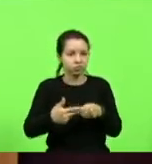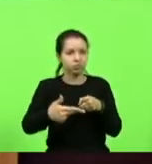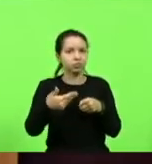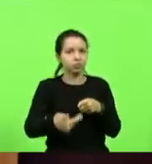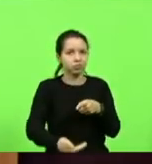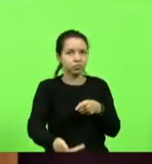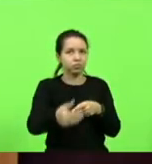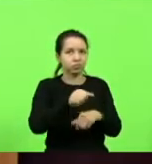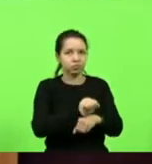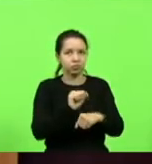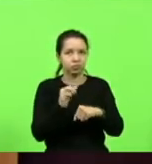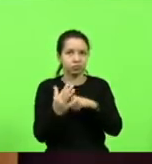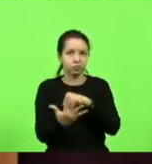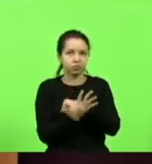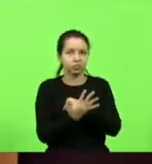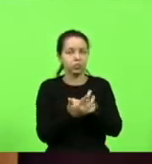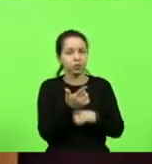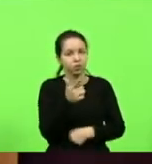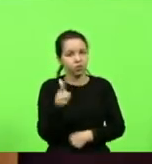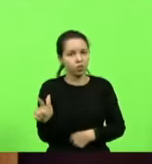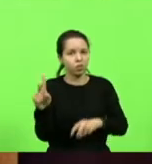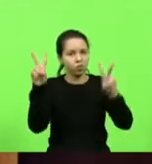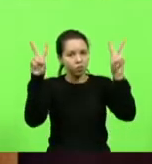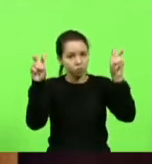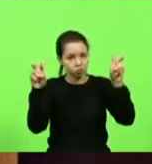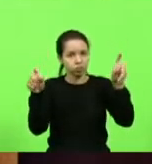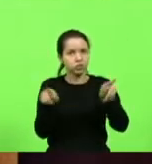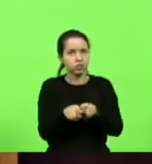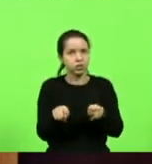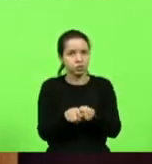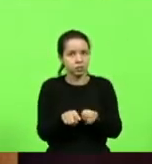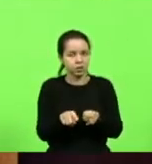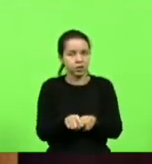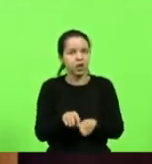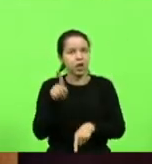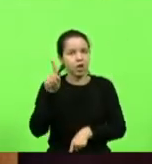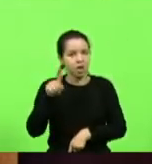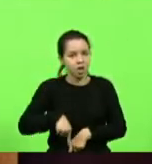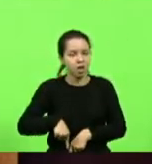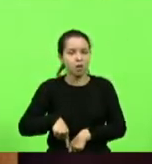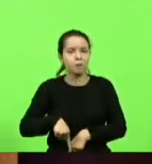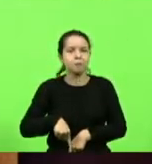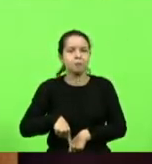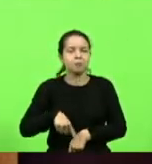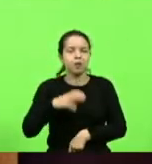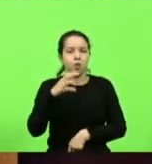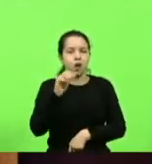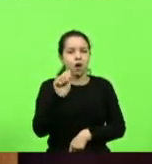esse coronavírus. Outro assunto que me traz essa tribuna é o carvão mineral.